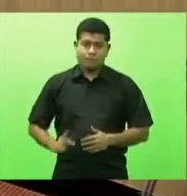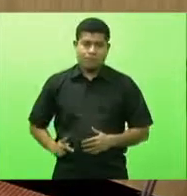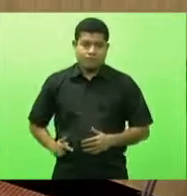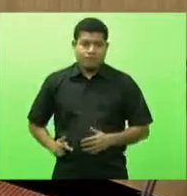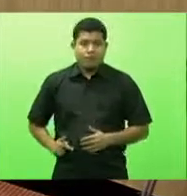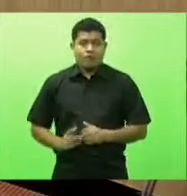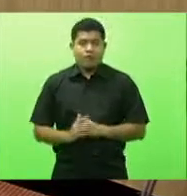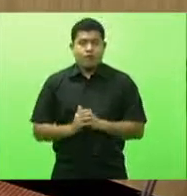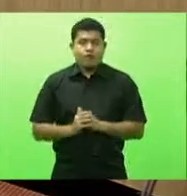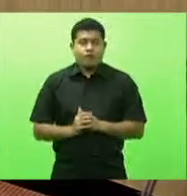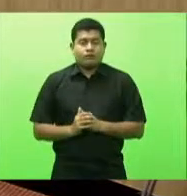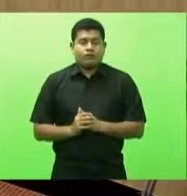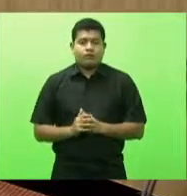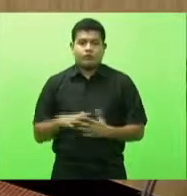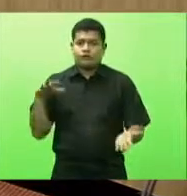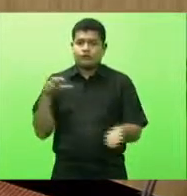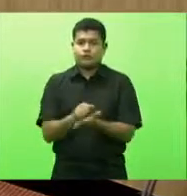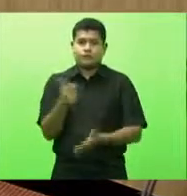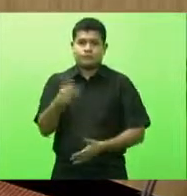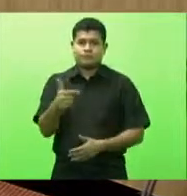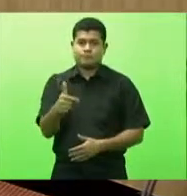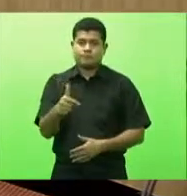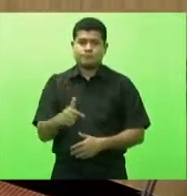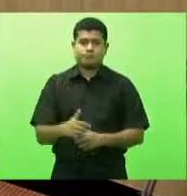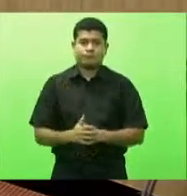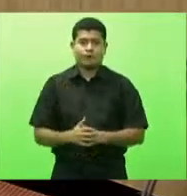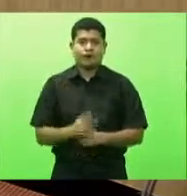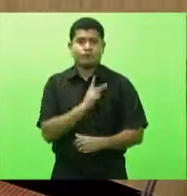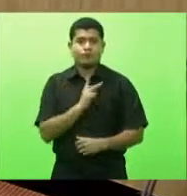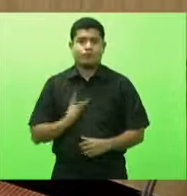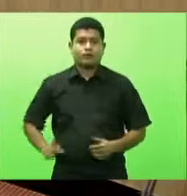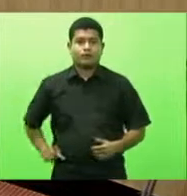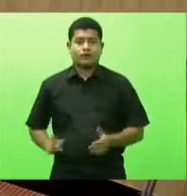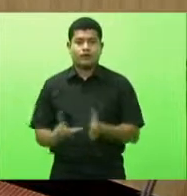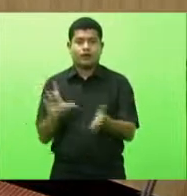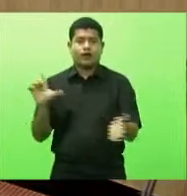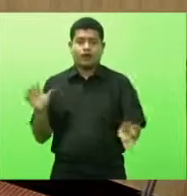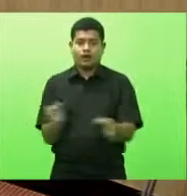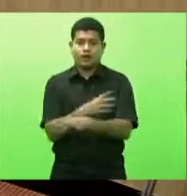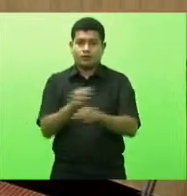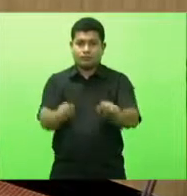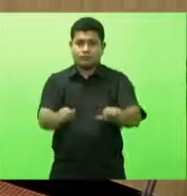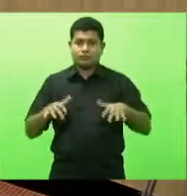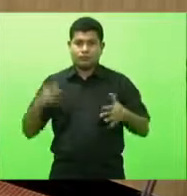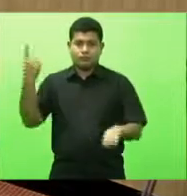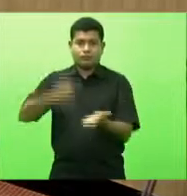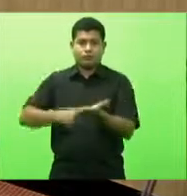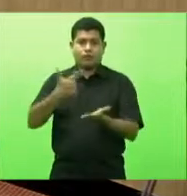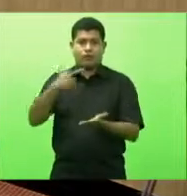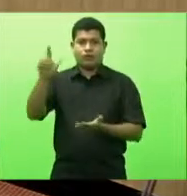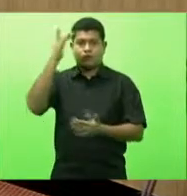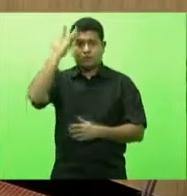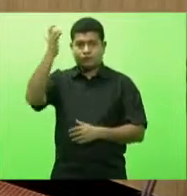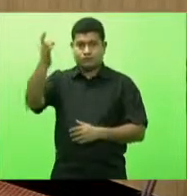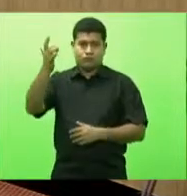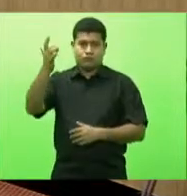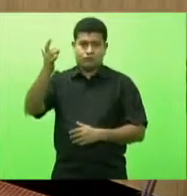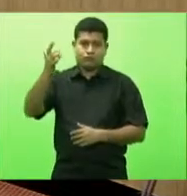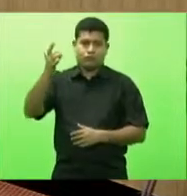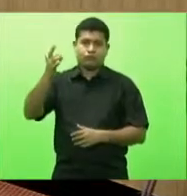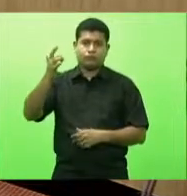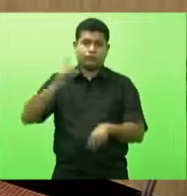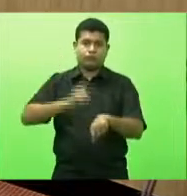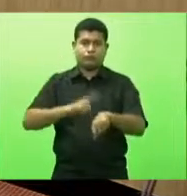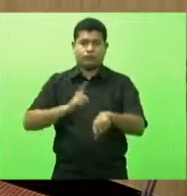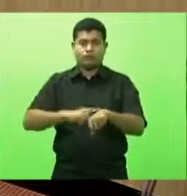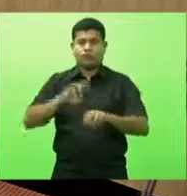Não havendo mais oradores inscritos, esta presidência, antes de encerrar a sessão, convoca outra ordinária para amanhã